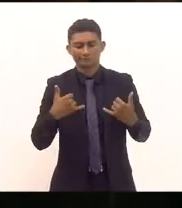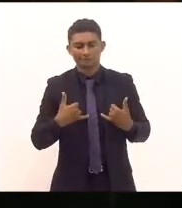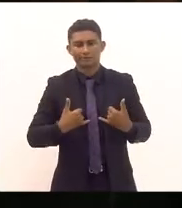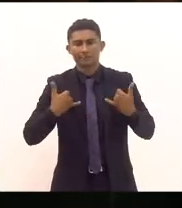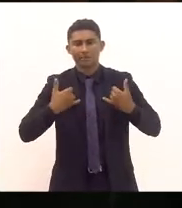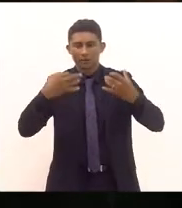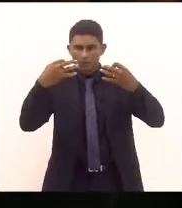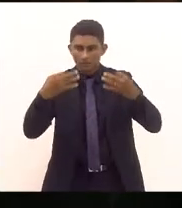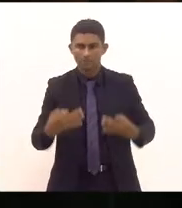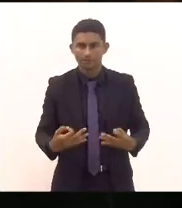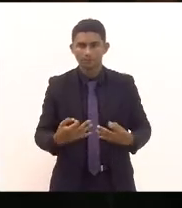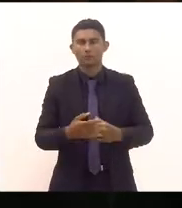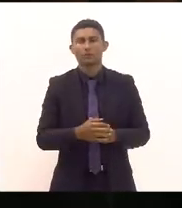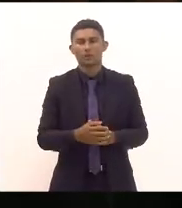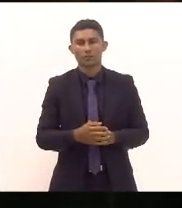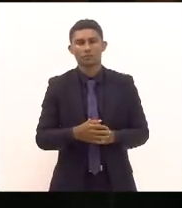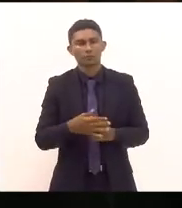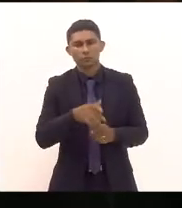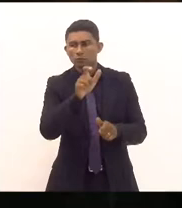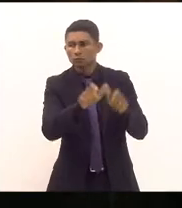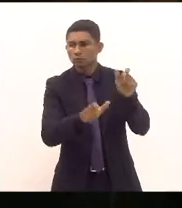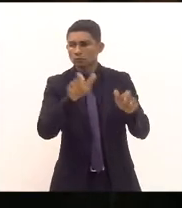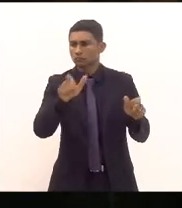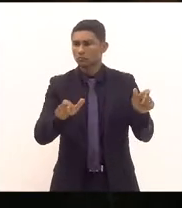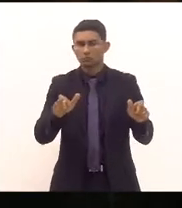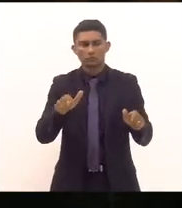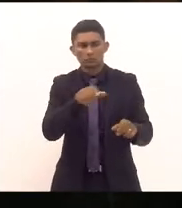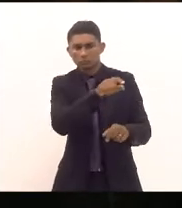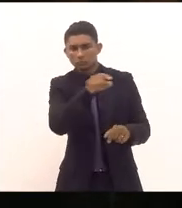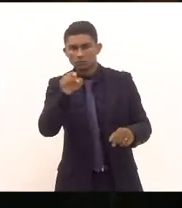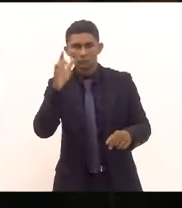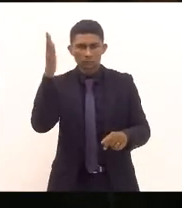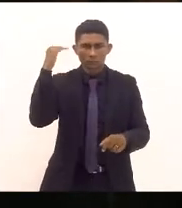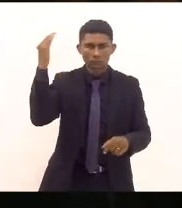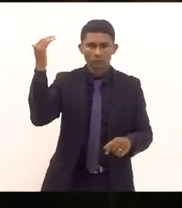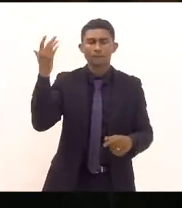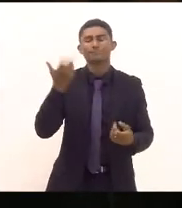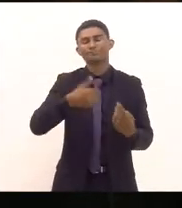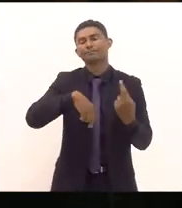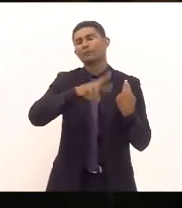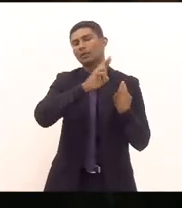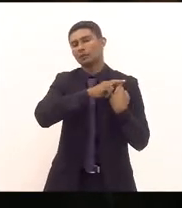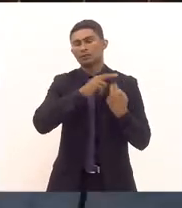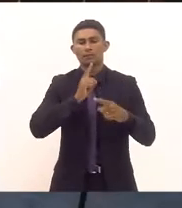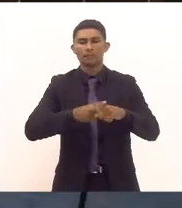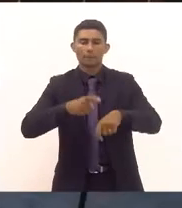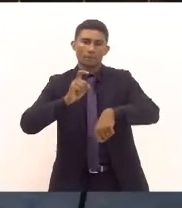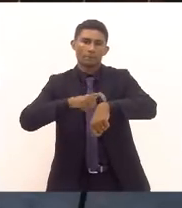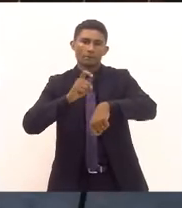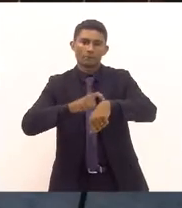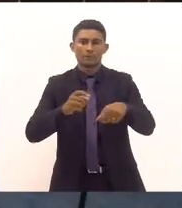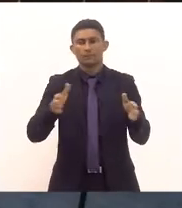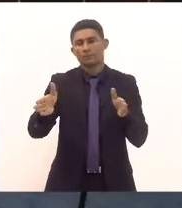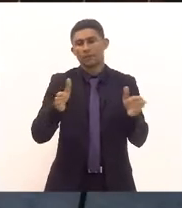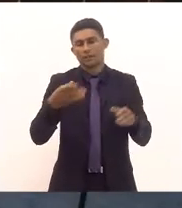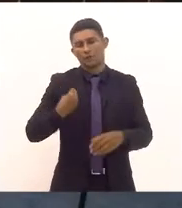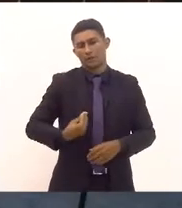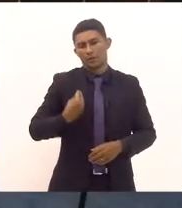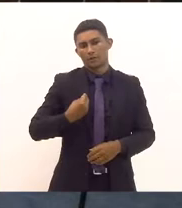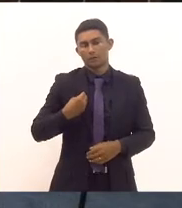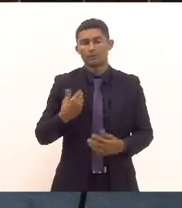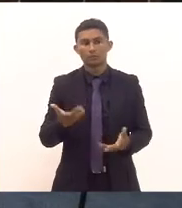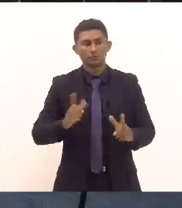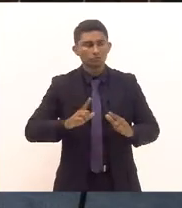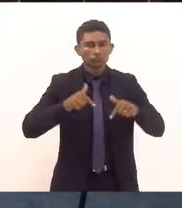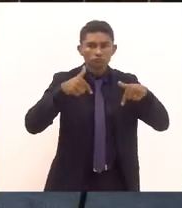orgulho figuras públicas têm responsabilidades diante do tempo em que vivem seu gestos